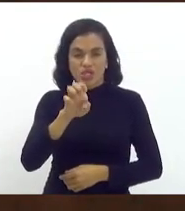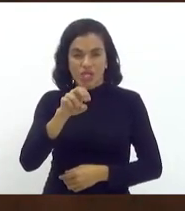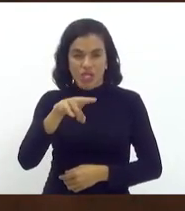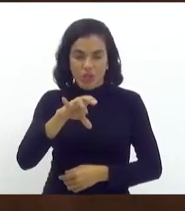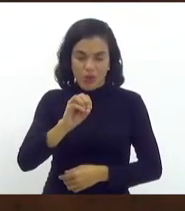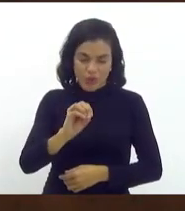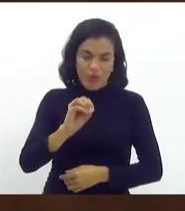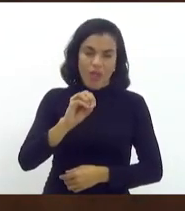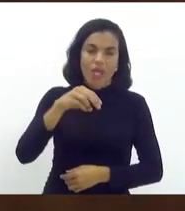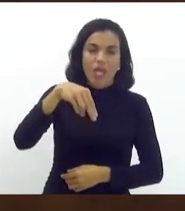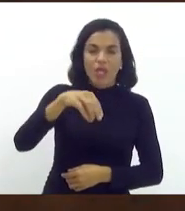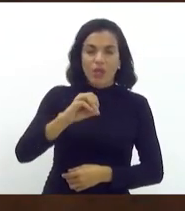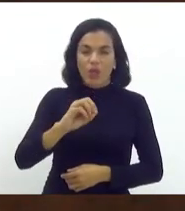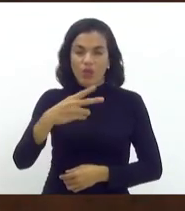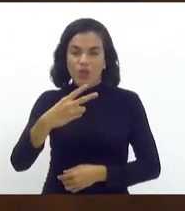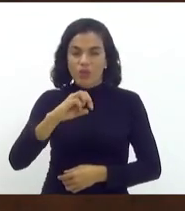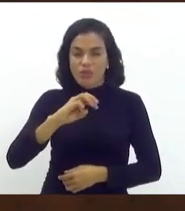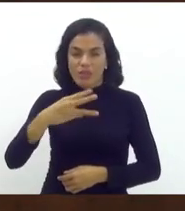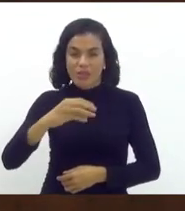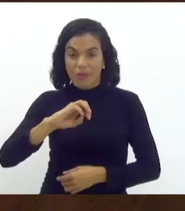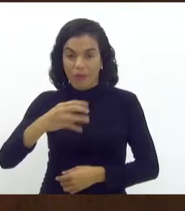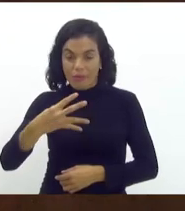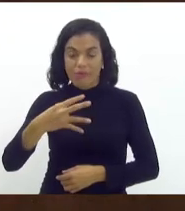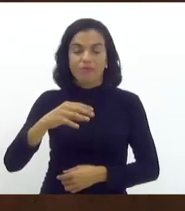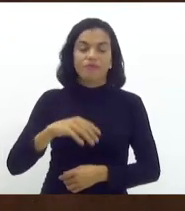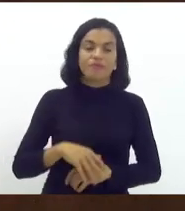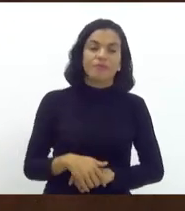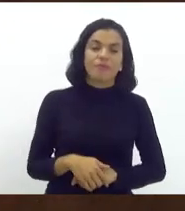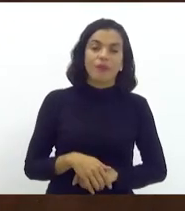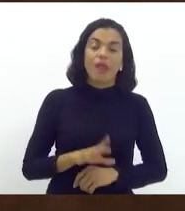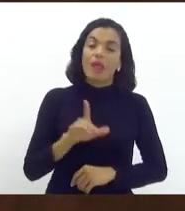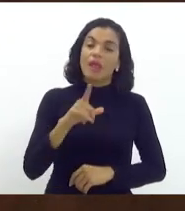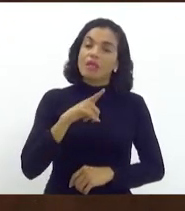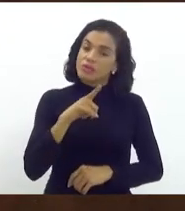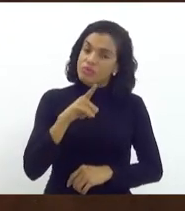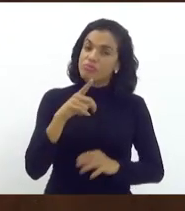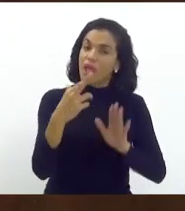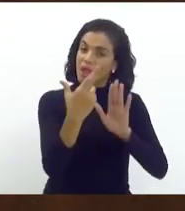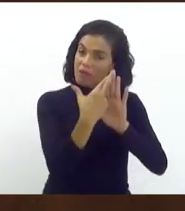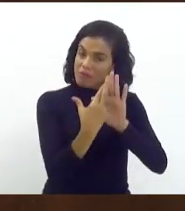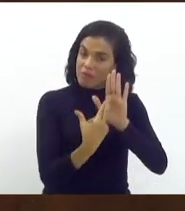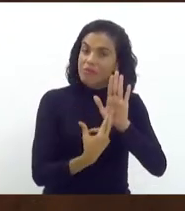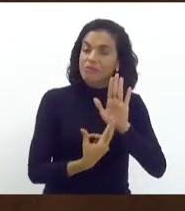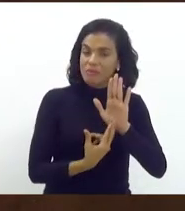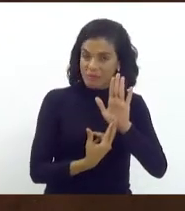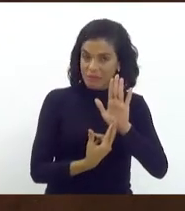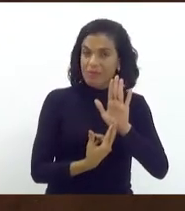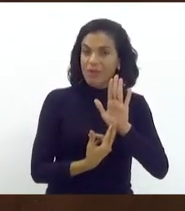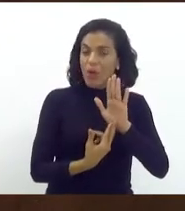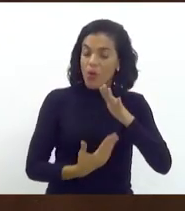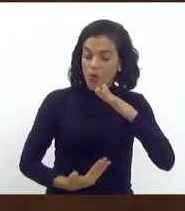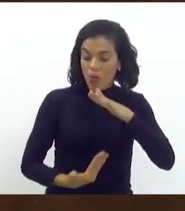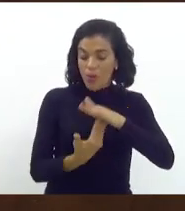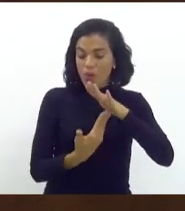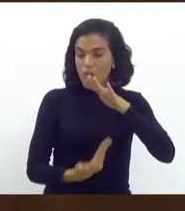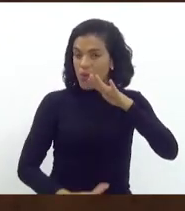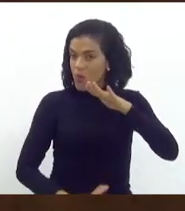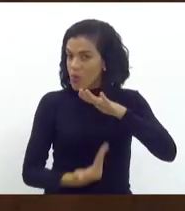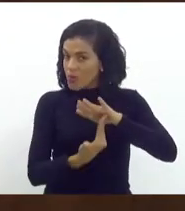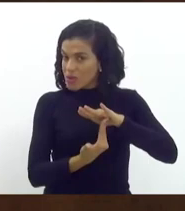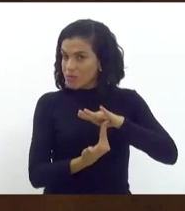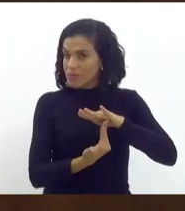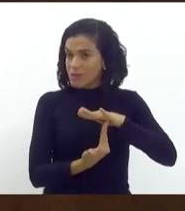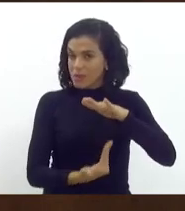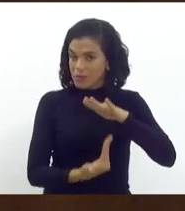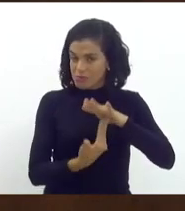chama no234 isso tá na tá regulamentado com seus limites muito